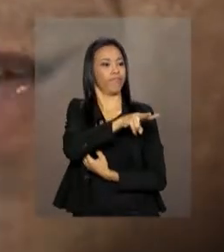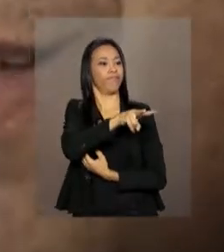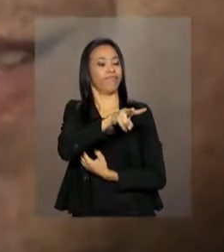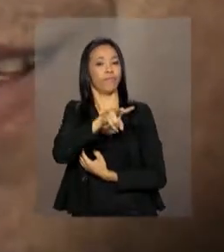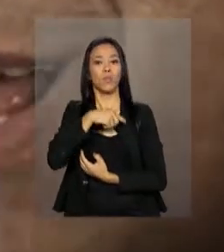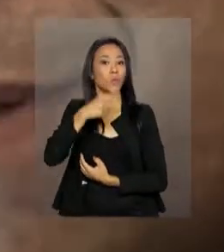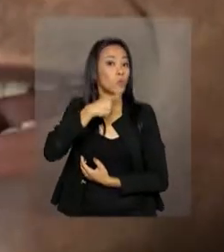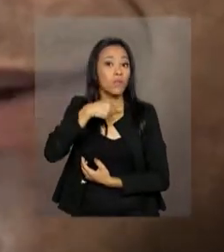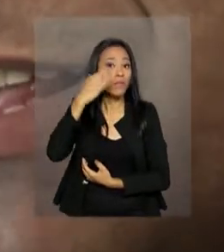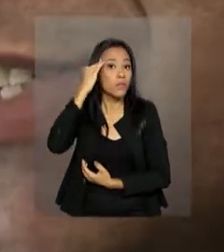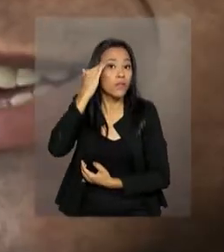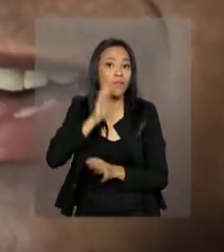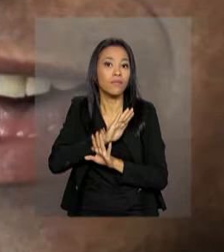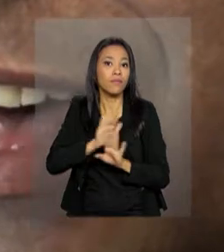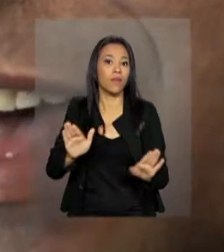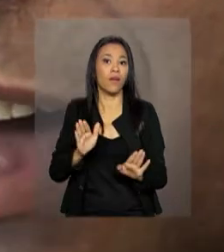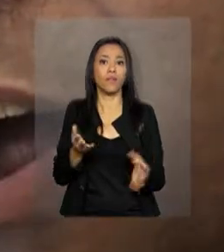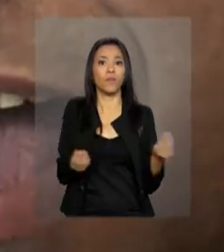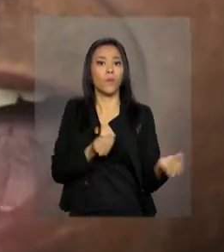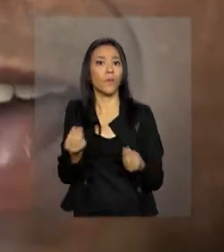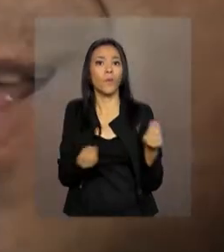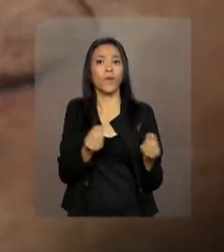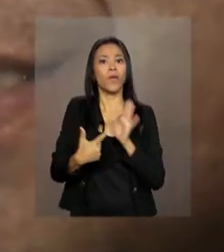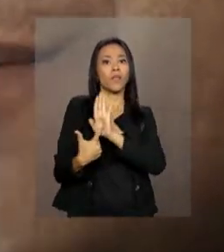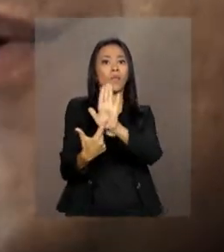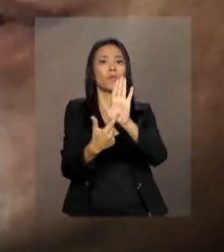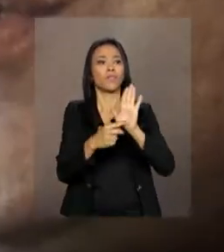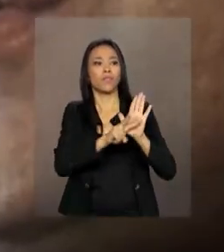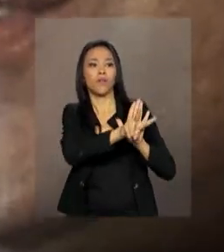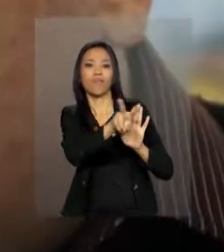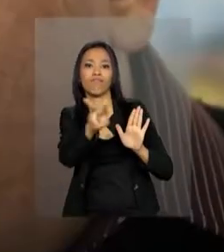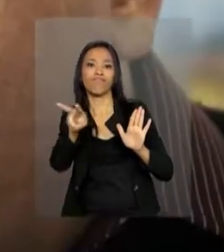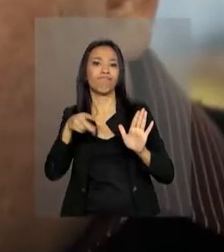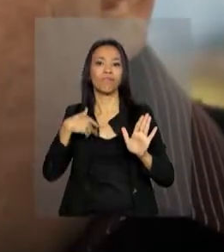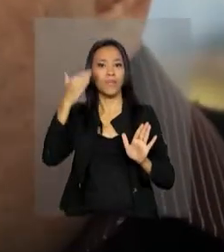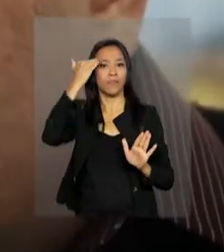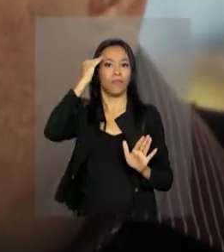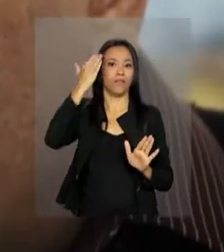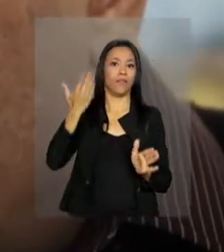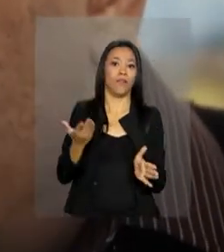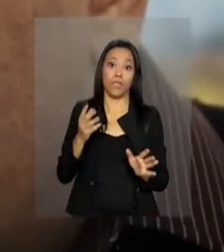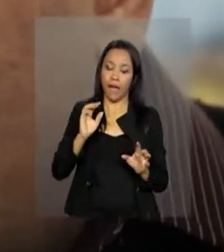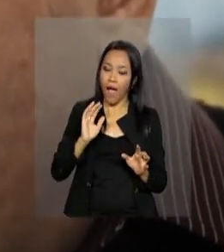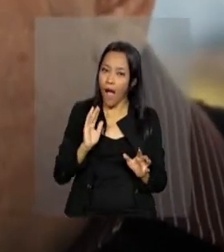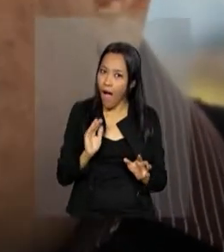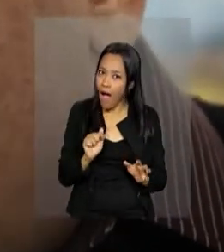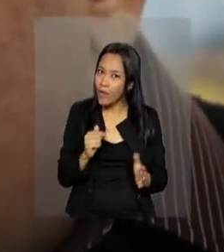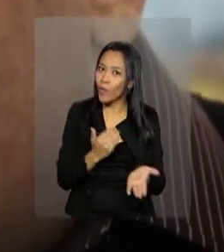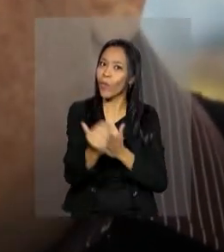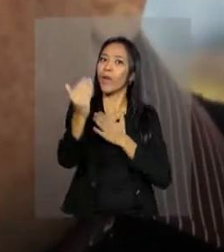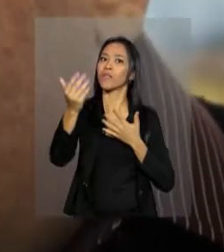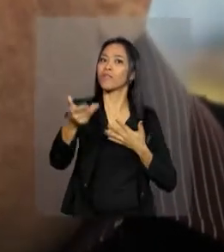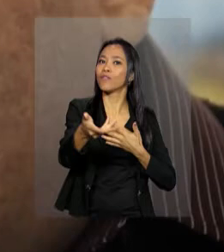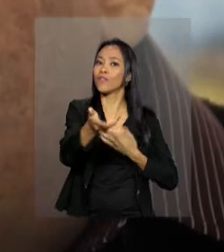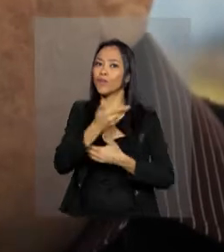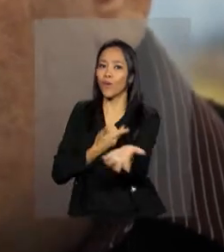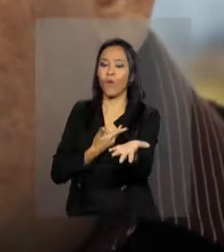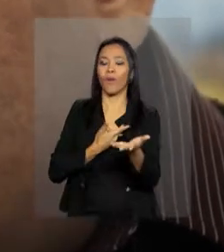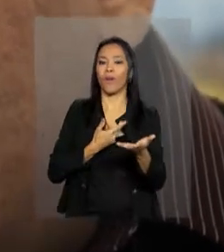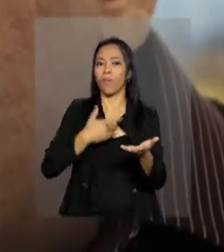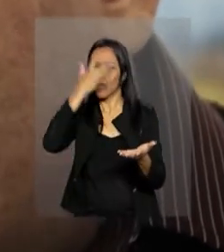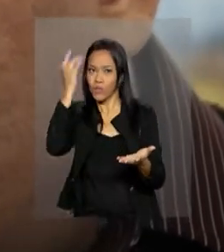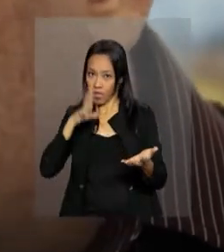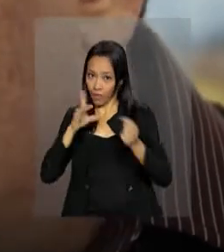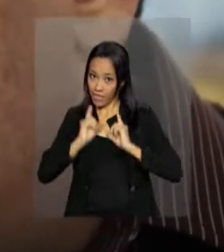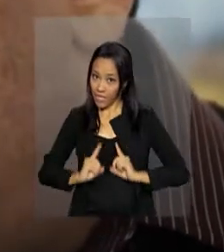não conseguiriam entender plenamente aquilo que está proposto. E aí começa a construir a troca entre pessoas